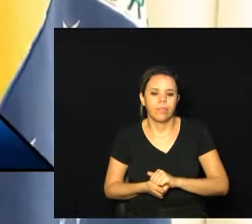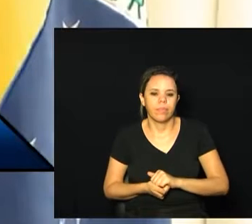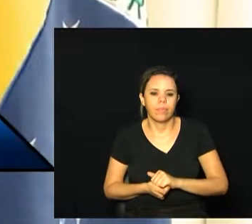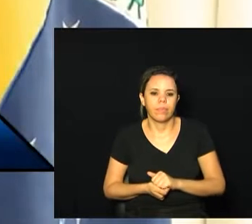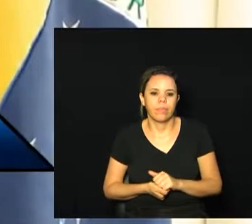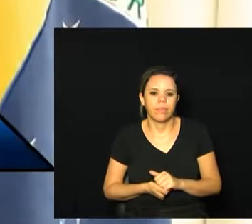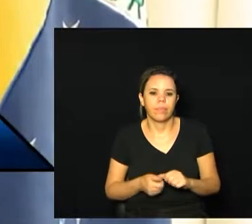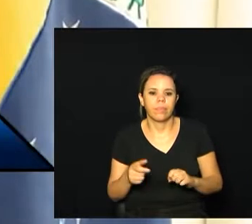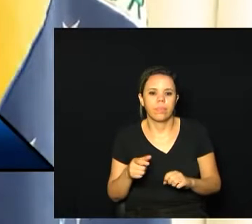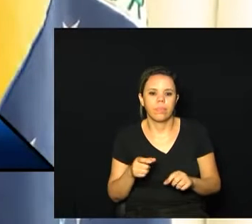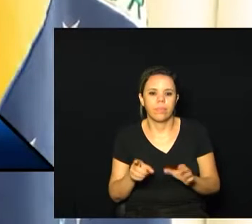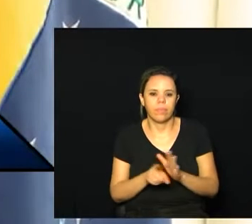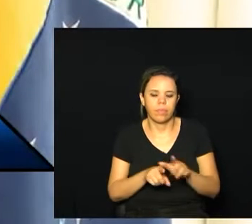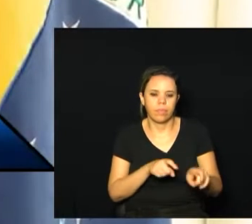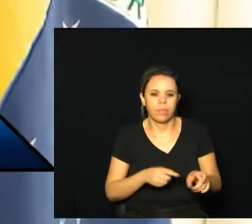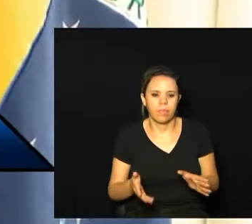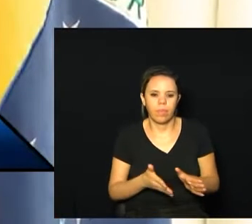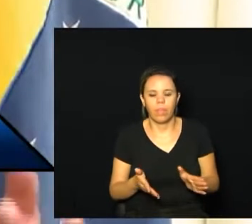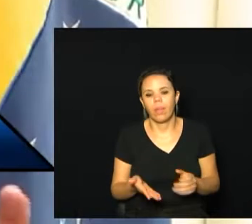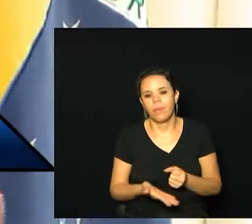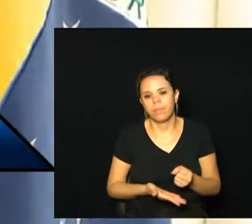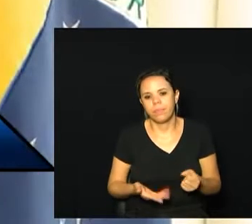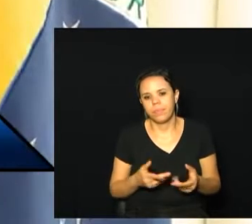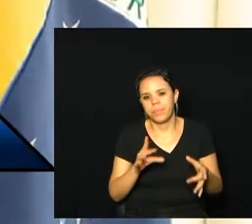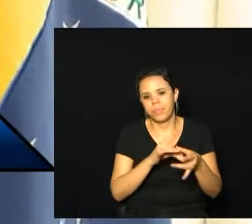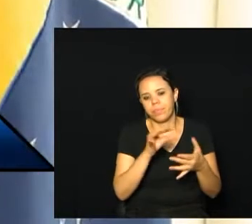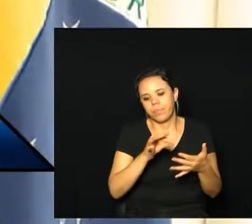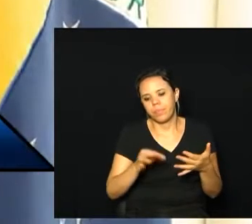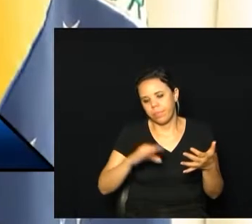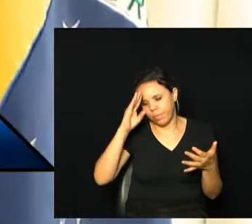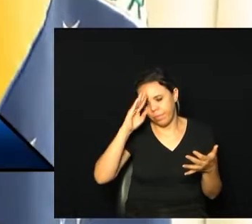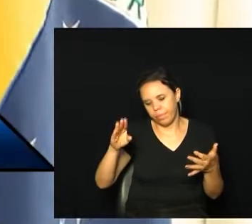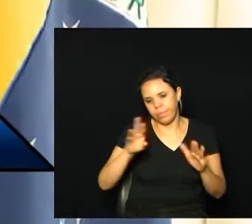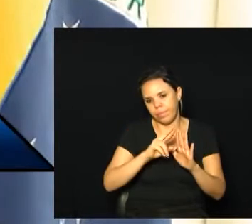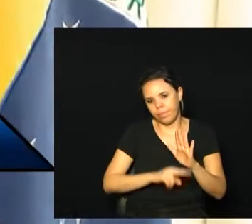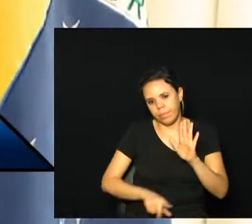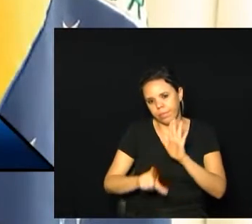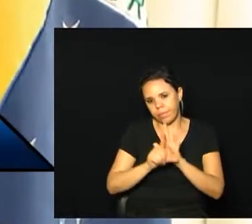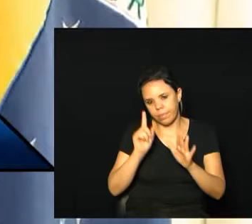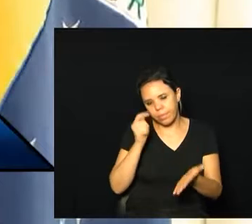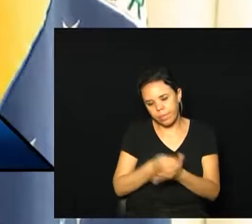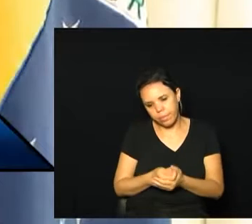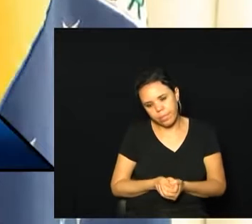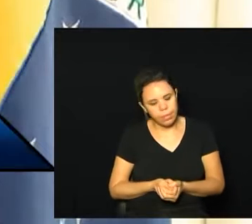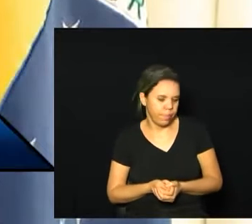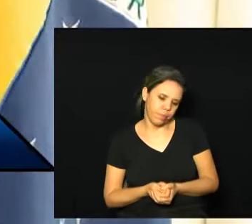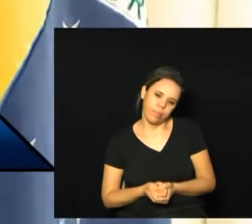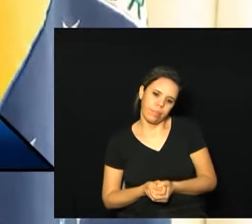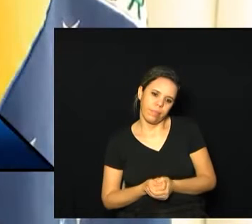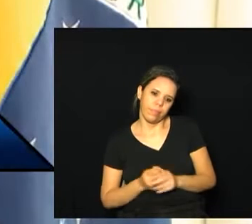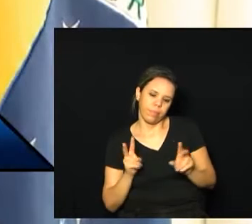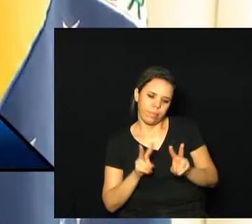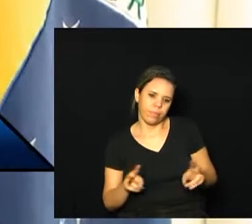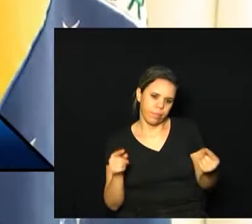chamar pequenos agricultores urbanos. São um conjunto de princípios que a lei estabelece, inclusive